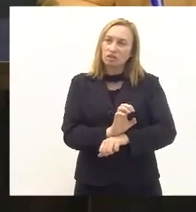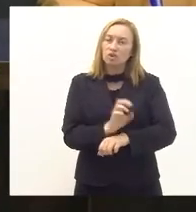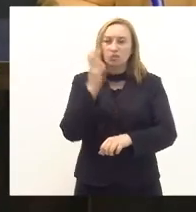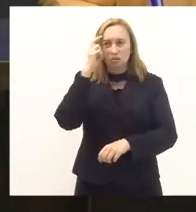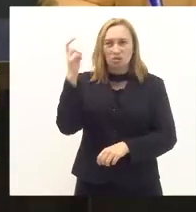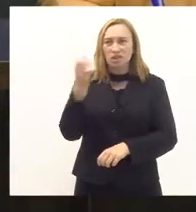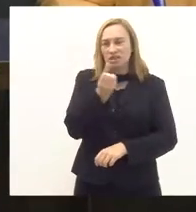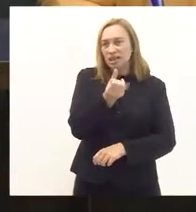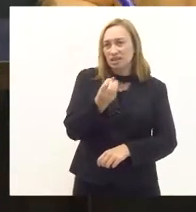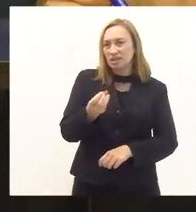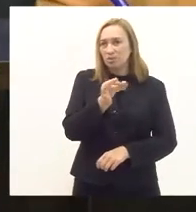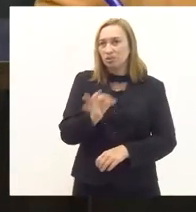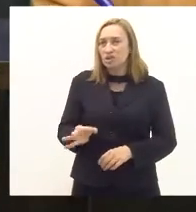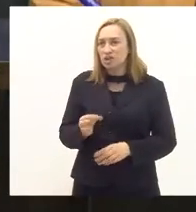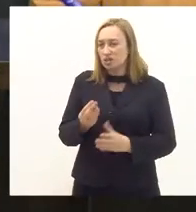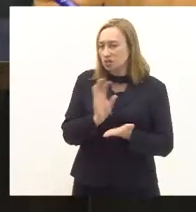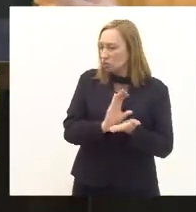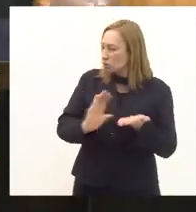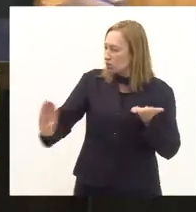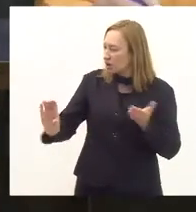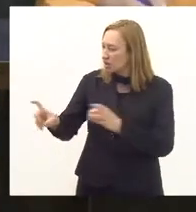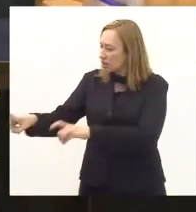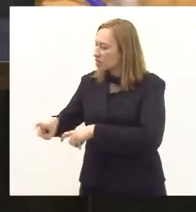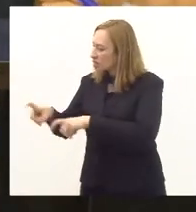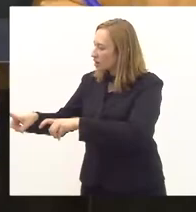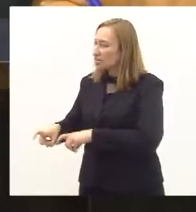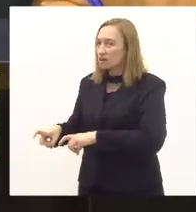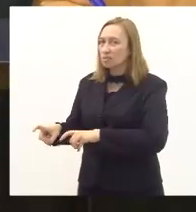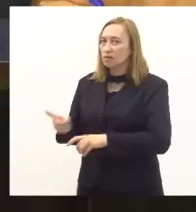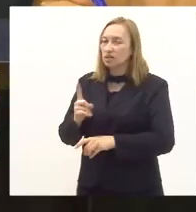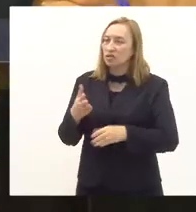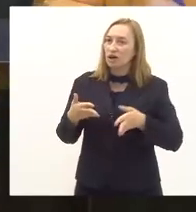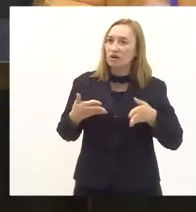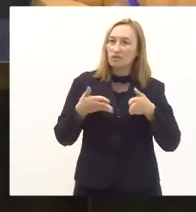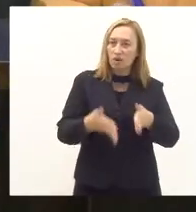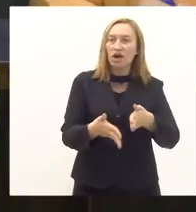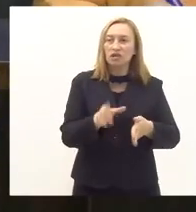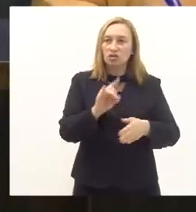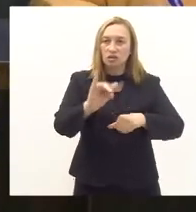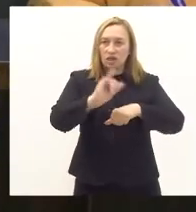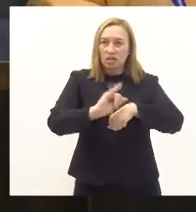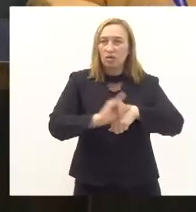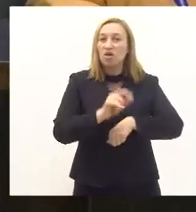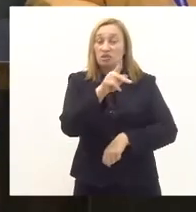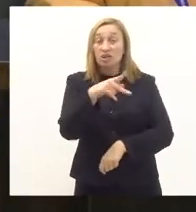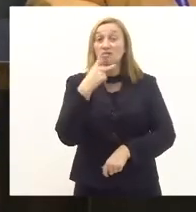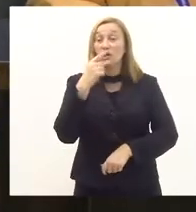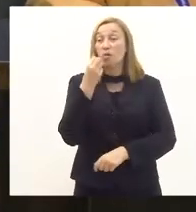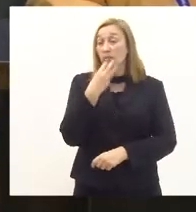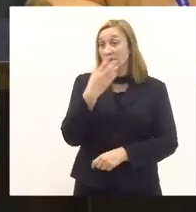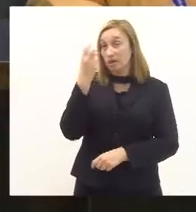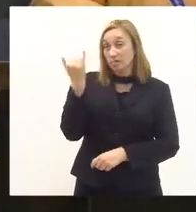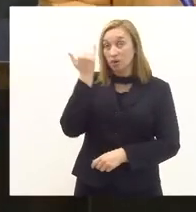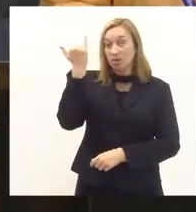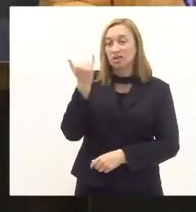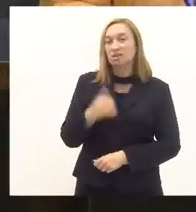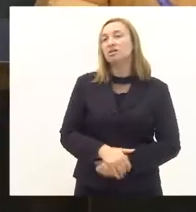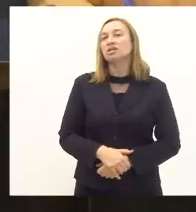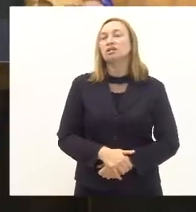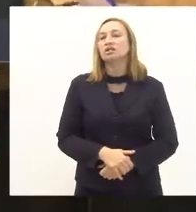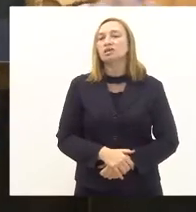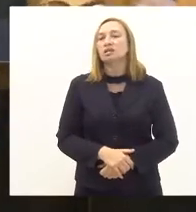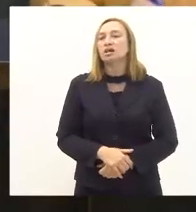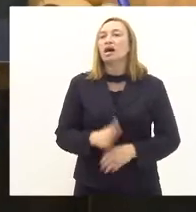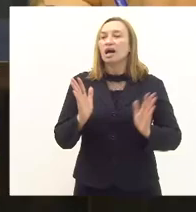recursos sejam para o interior, para não ficar tudo concentrado na capital. Você falou um ponto muito importante. Pode ficar aí do lado,